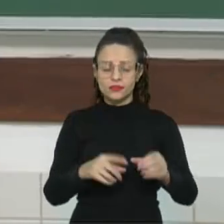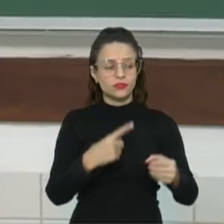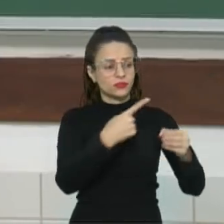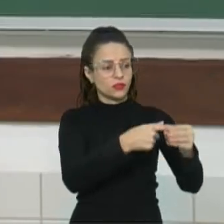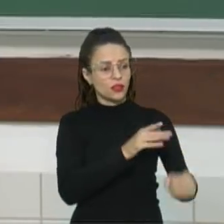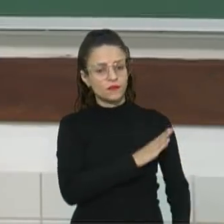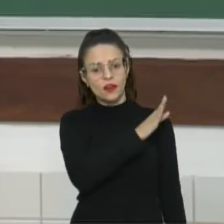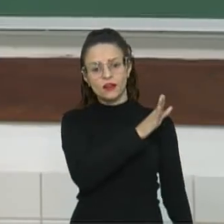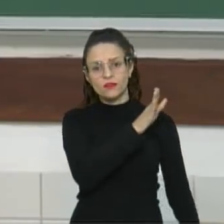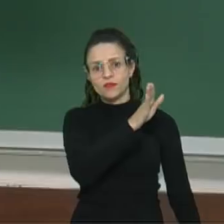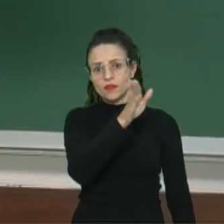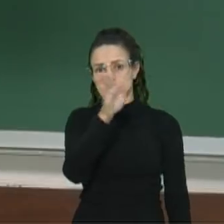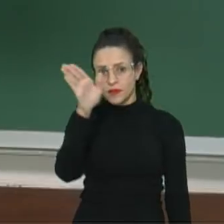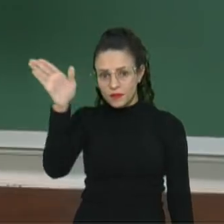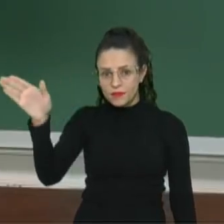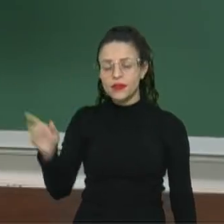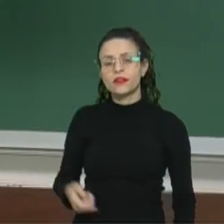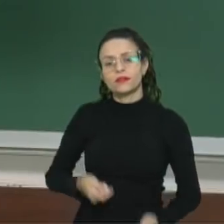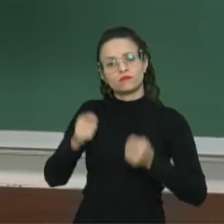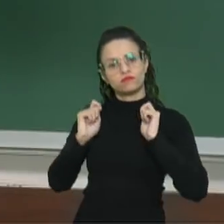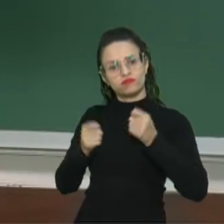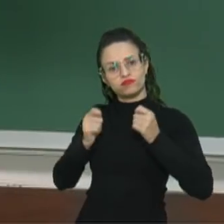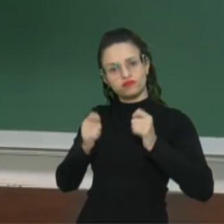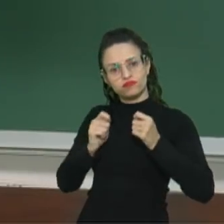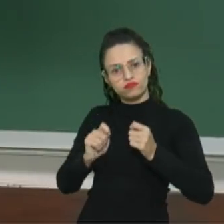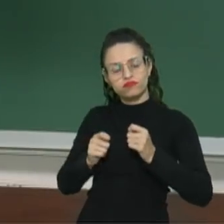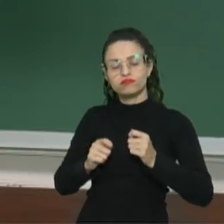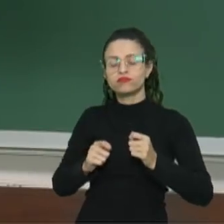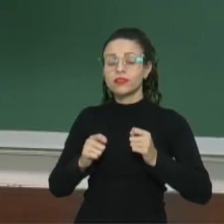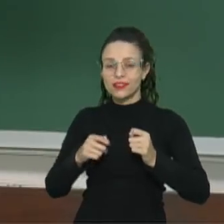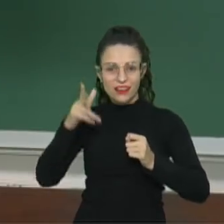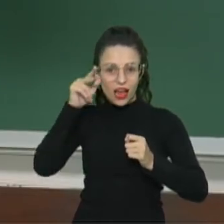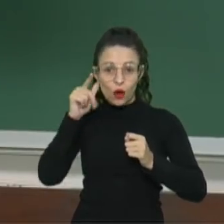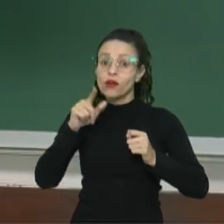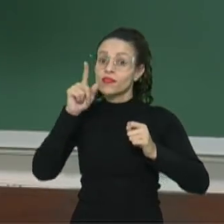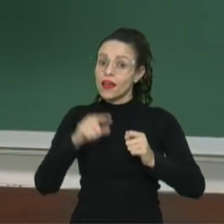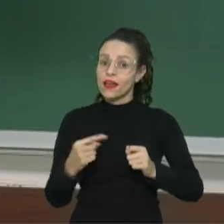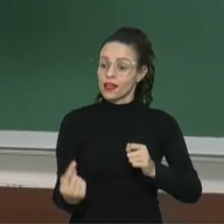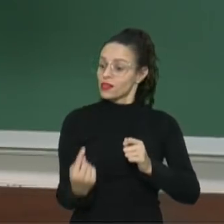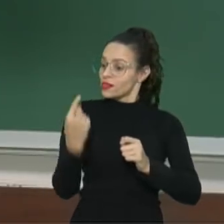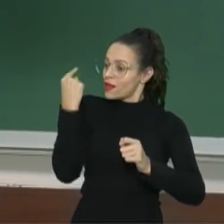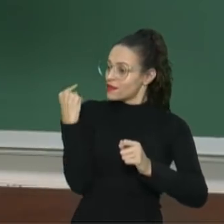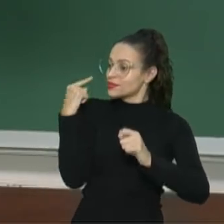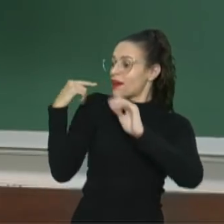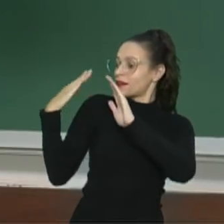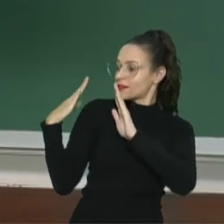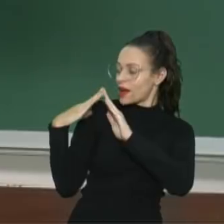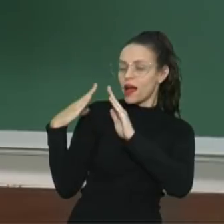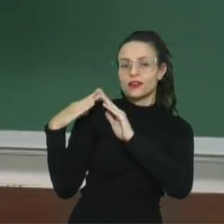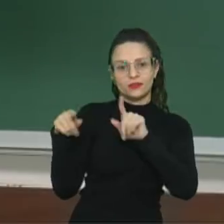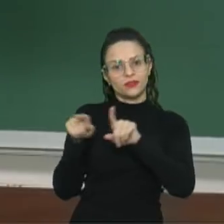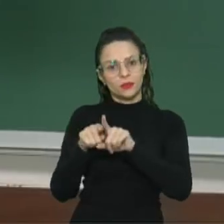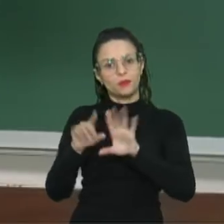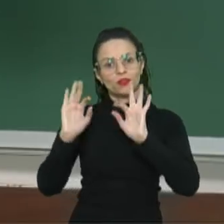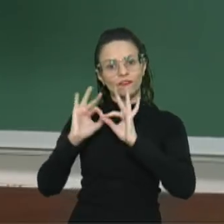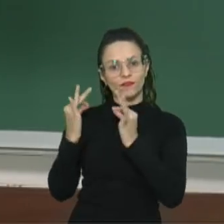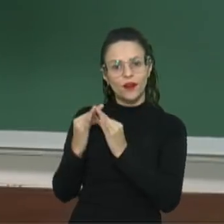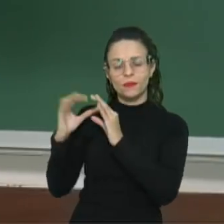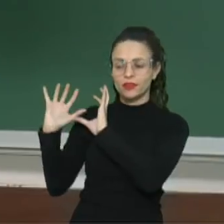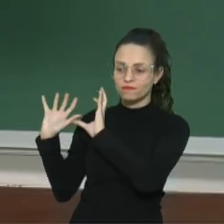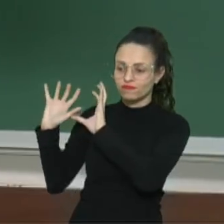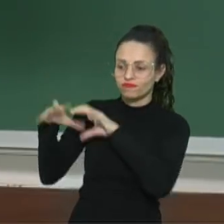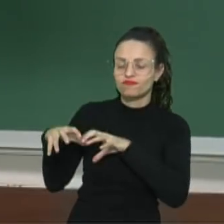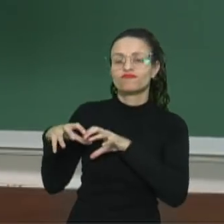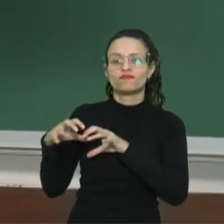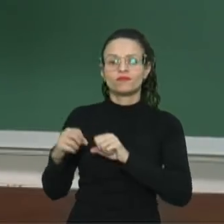cidade se apresentando, e a carroça também era a casa deles, a moradia, né? Porque eles geralmente viajavam em família. Então,